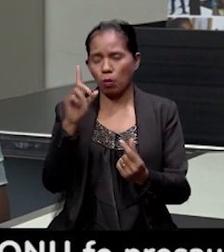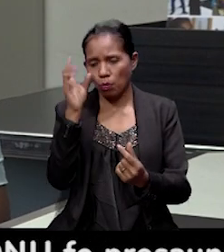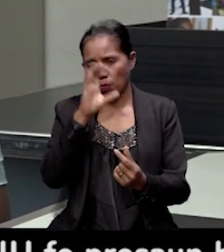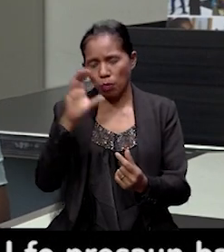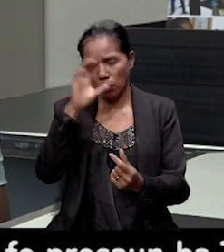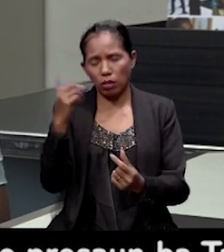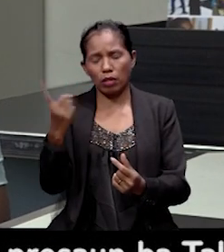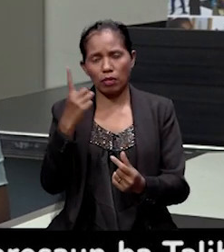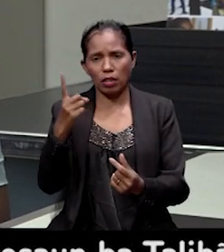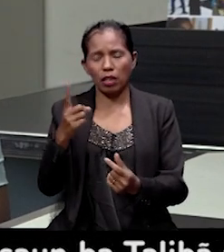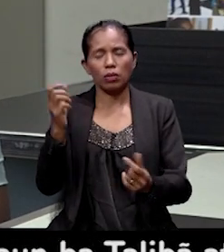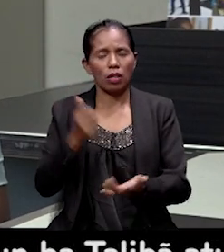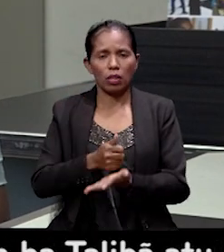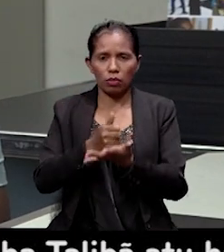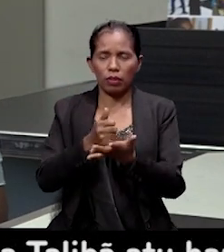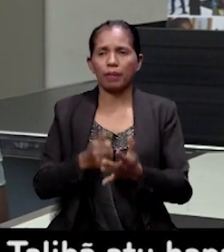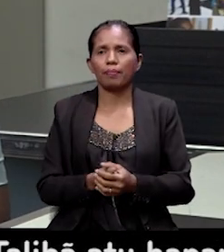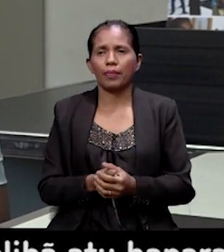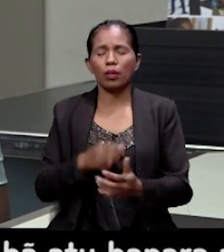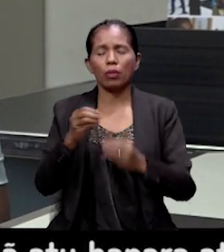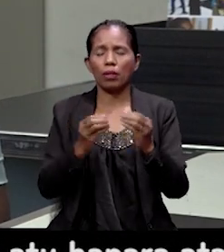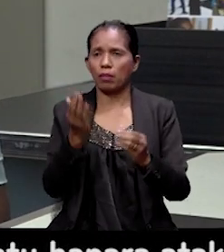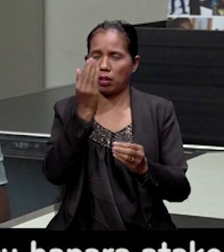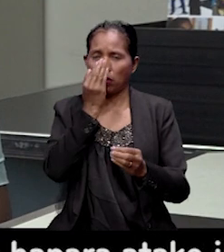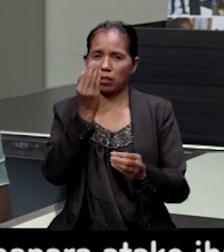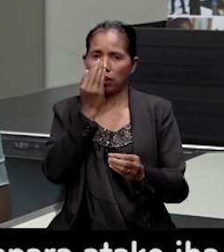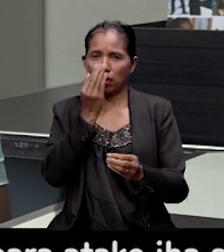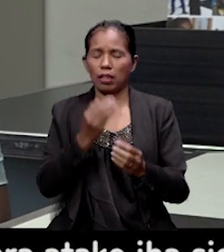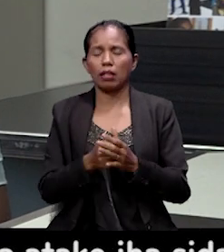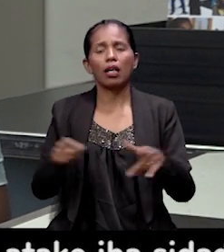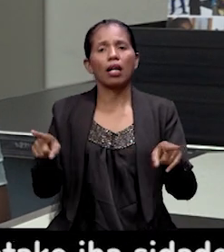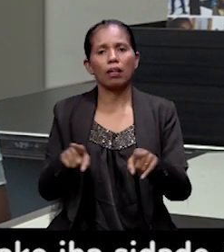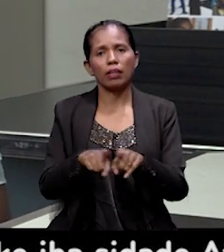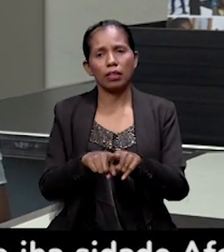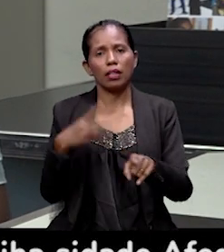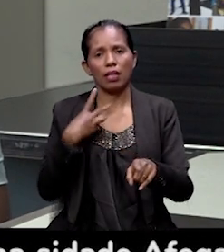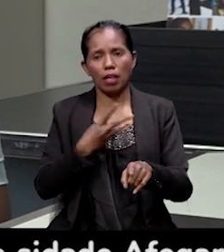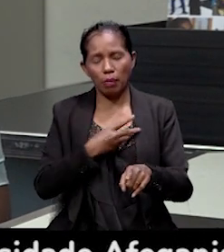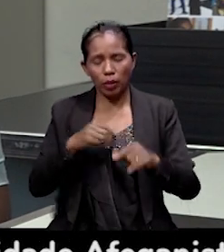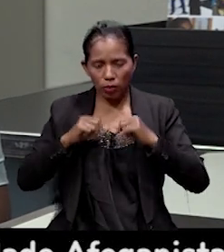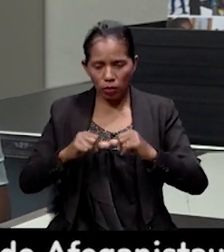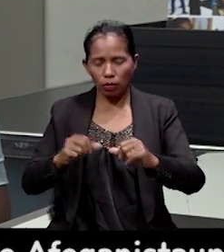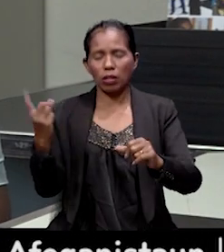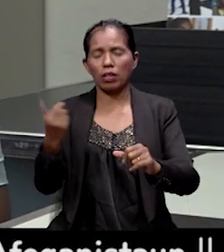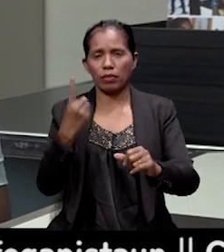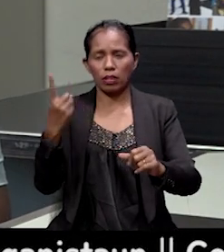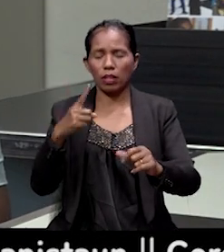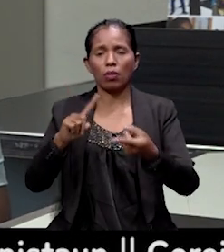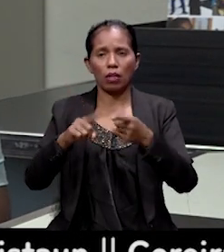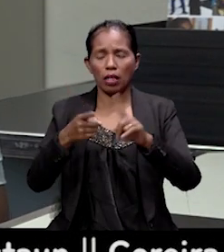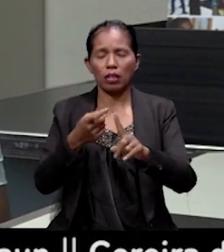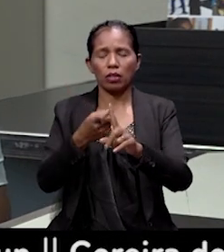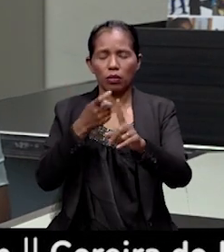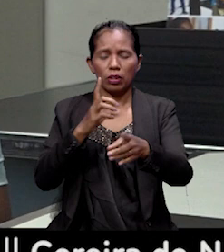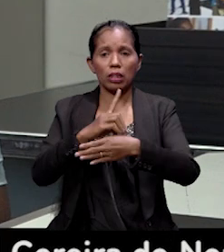kuni sang ni bema ia. Kona pa oksigen ane sang amininia koordinasaun na fatem kontinua ho malok sir si Direksyon